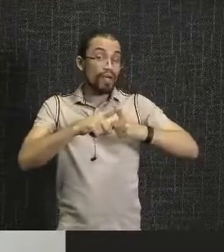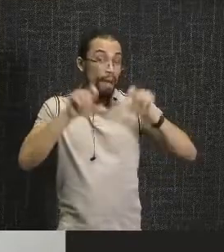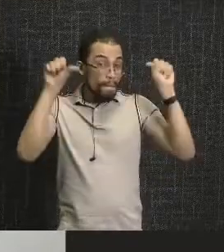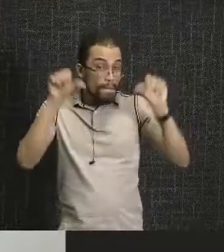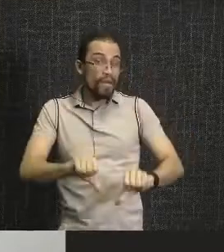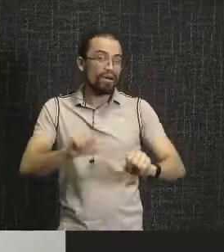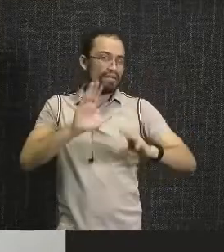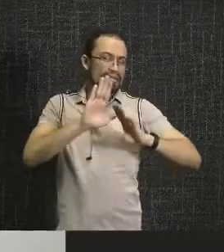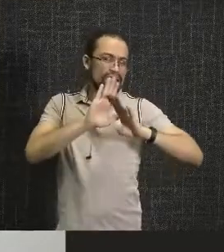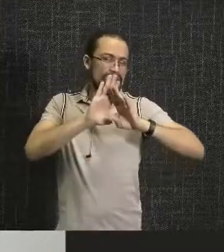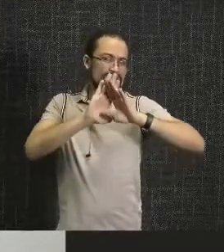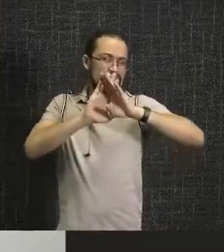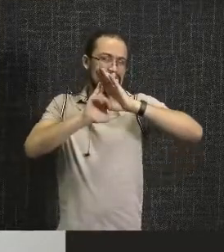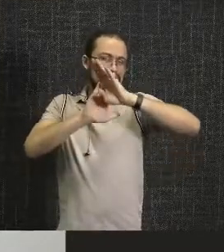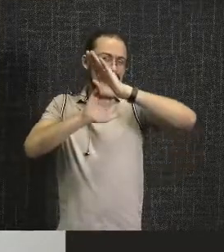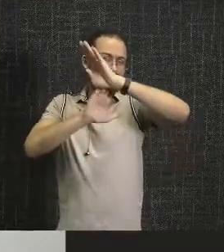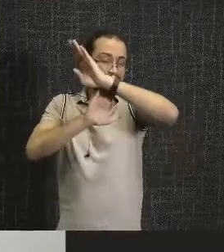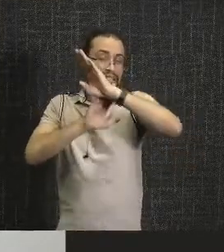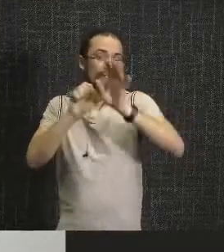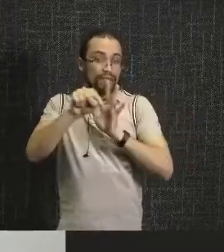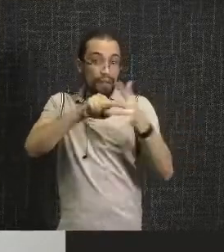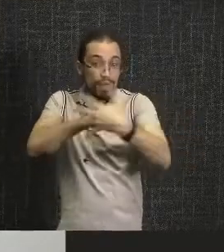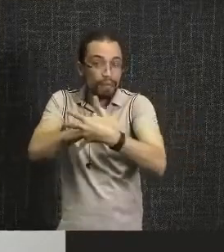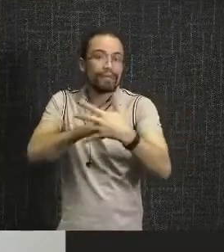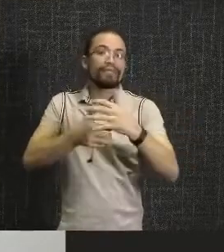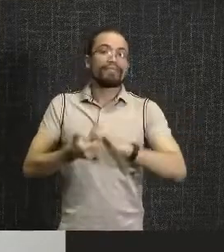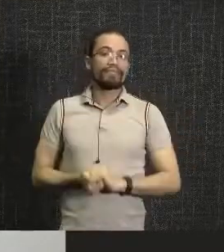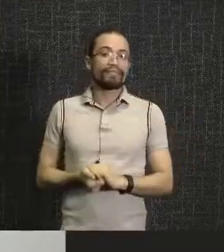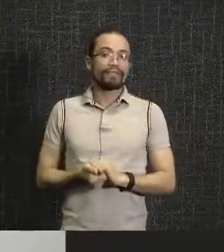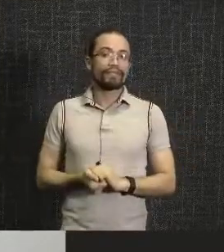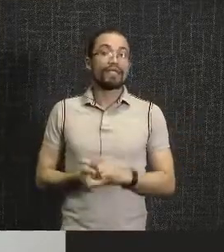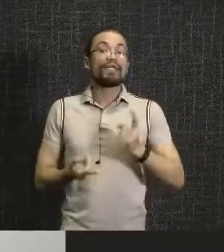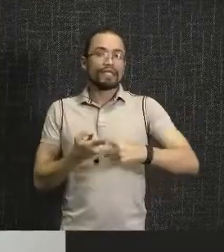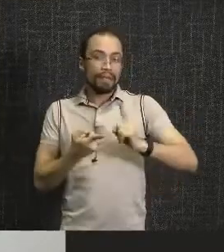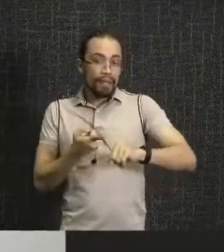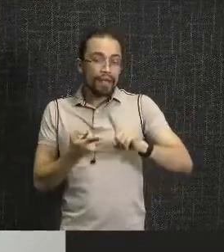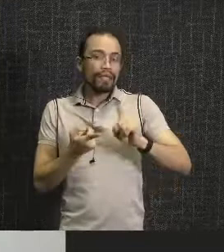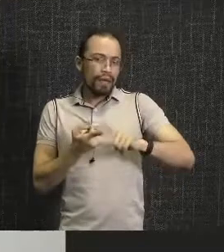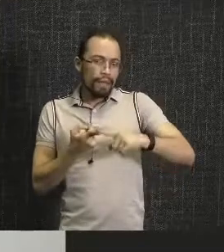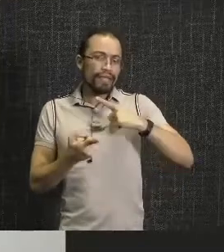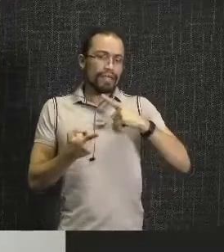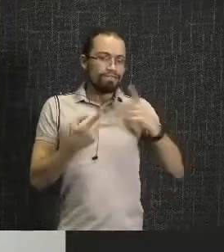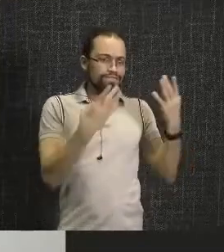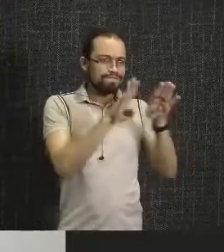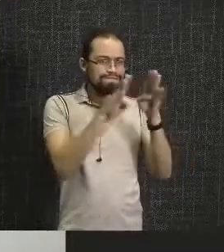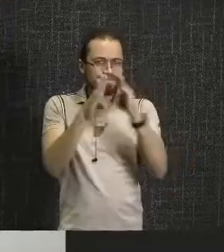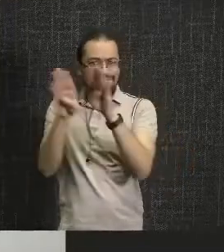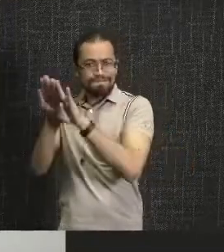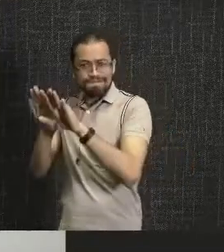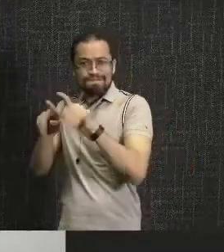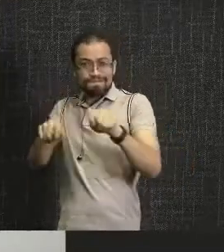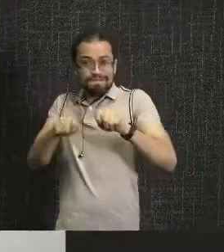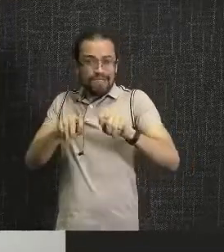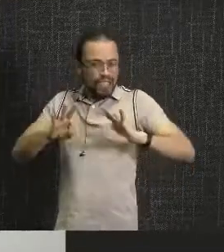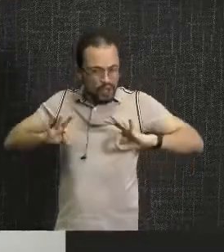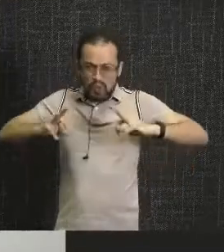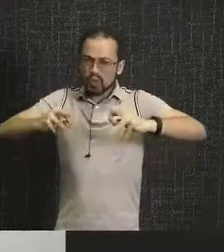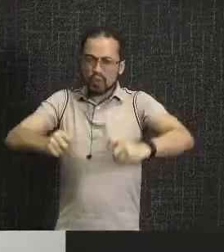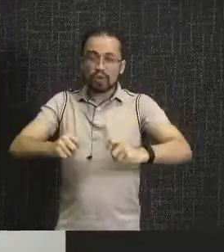muito lockdown, o nível da atividade realmente quase parou. O pior já passou.